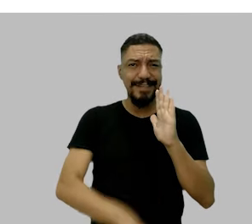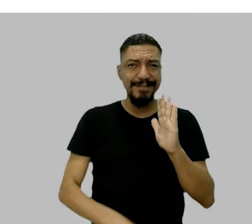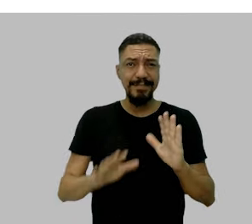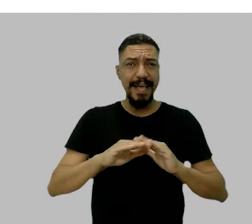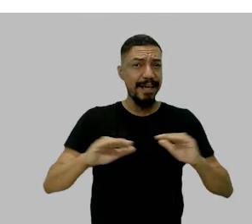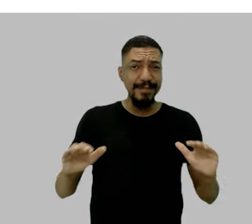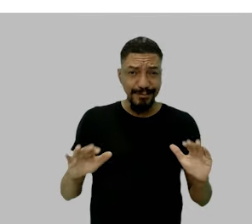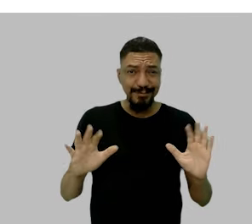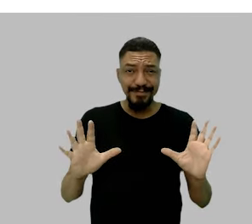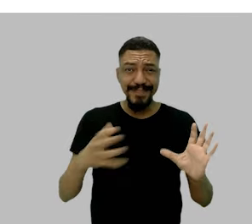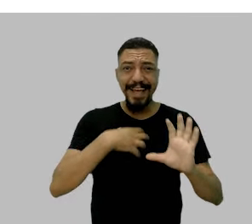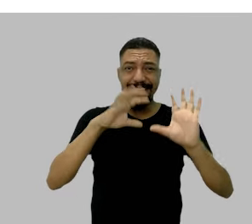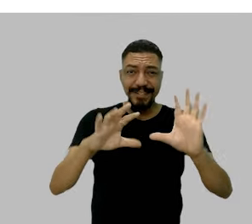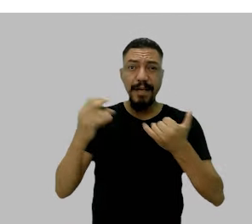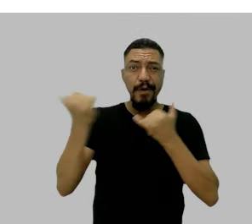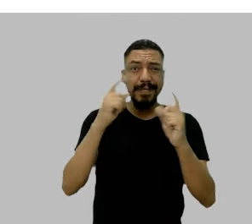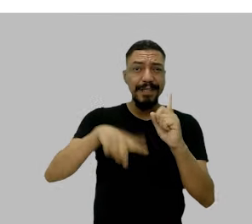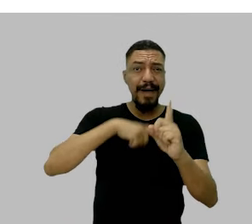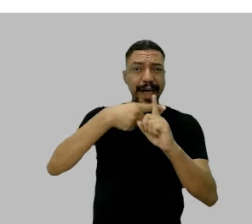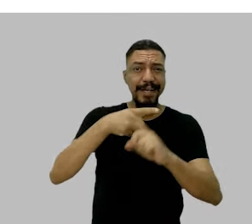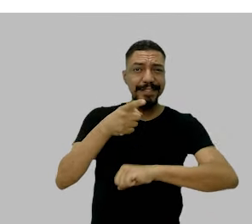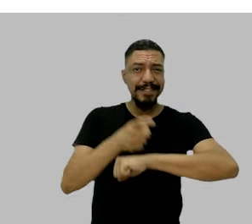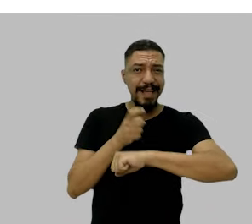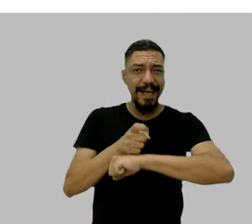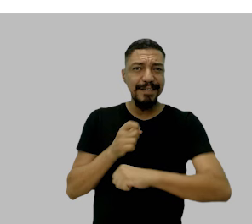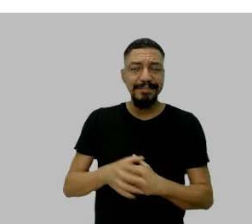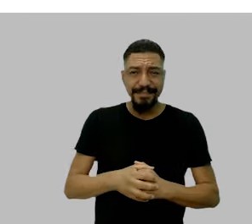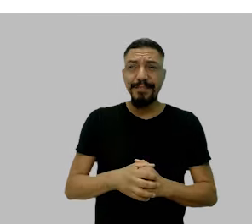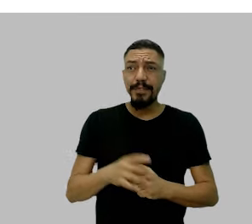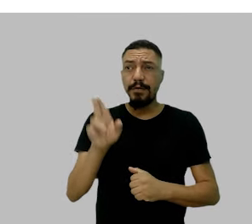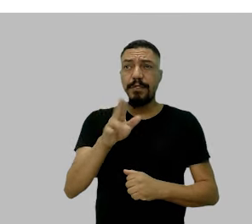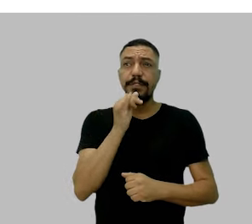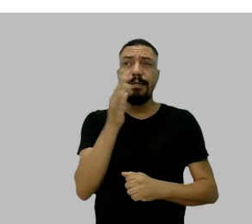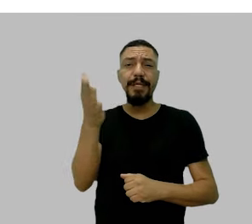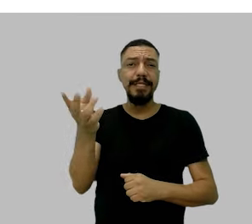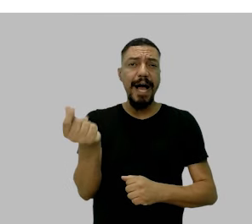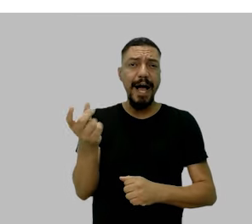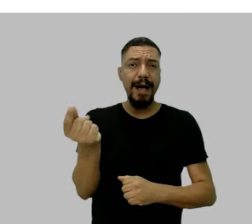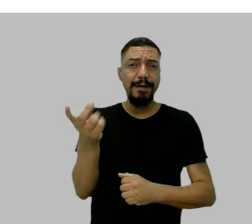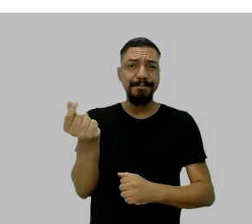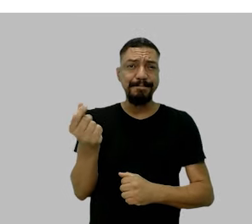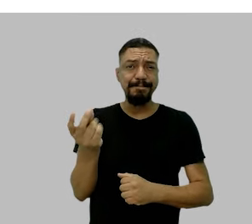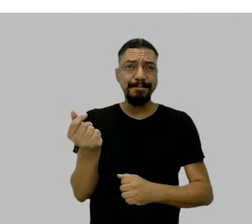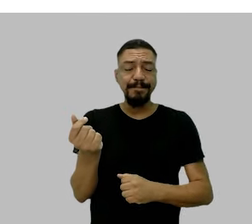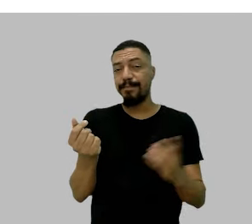mesmo, é uma informação extra. Então, eu usei o exemplo da